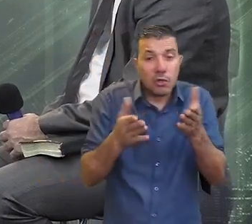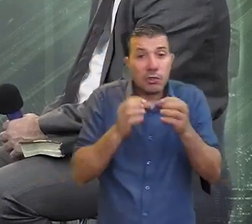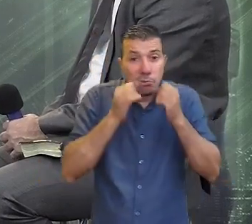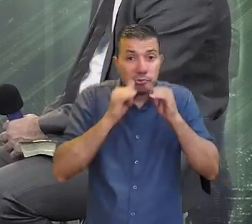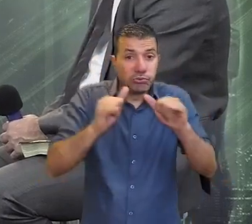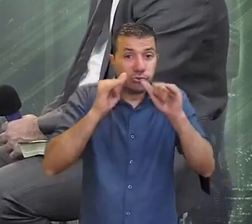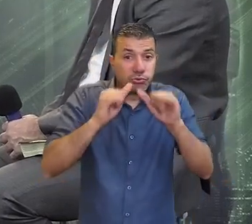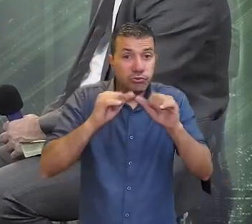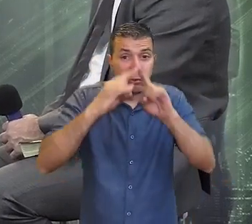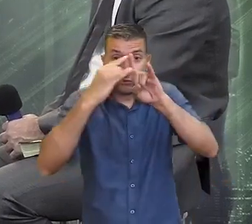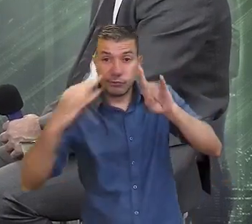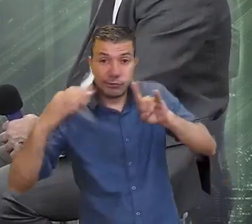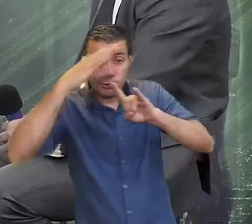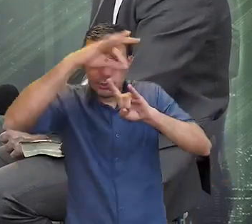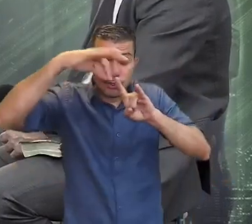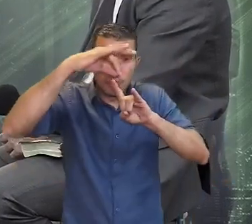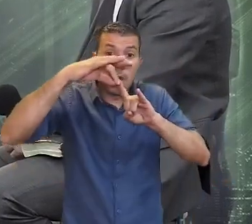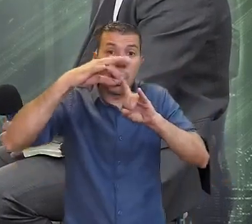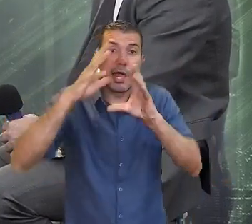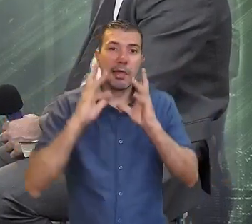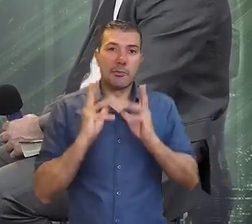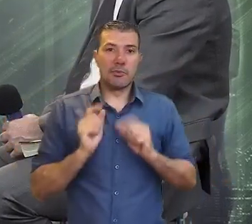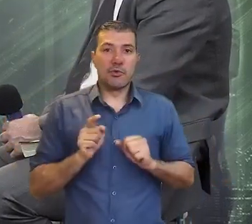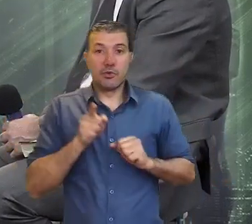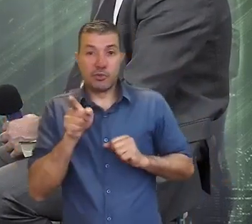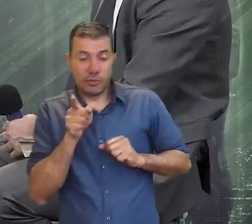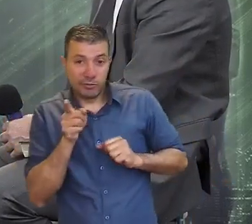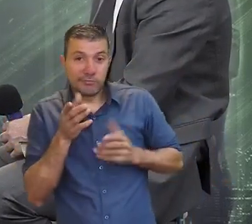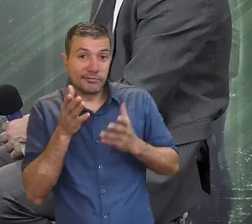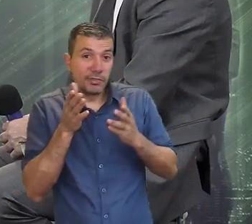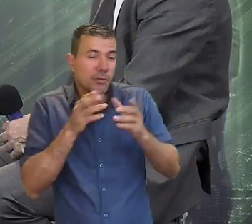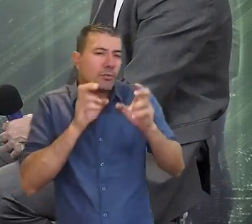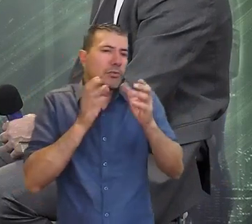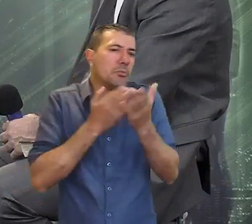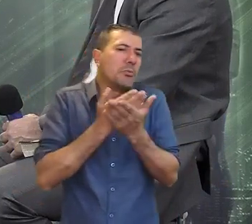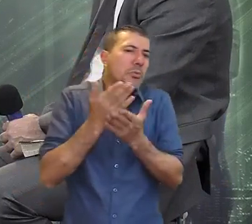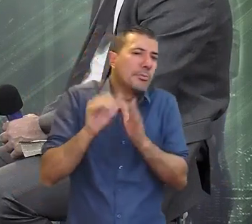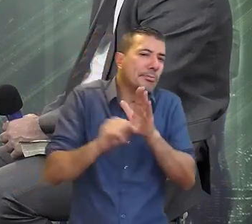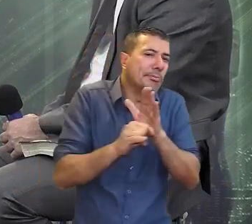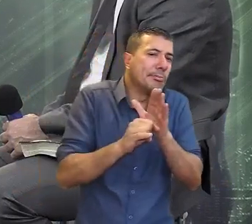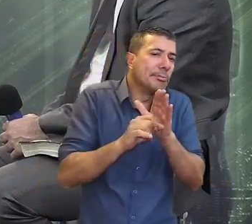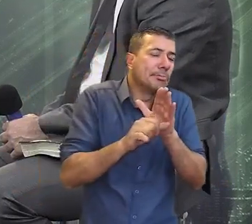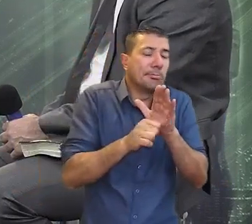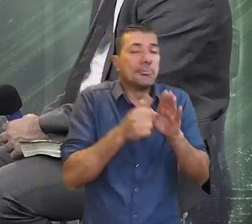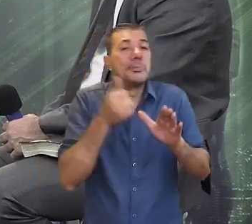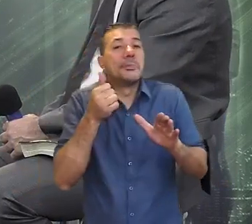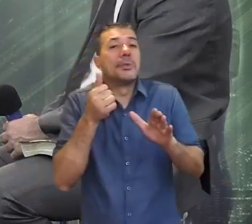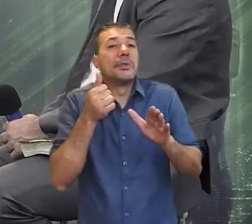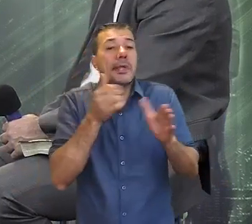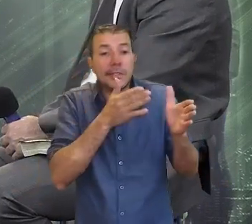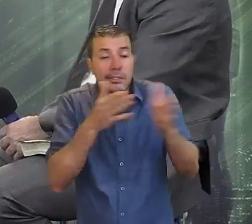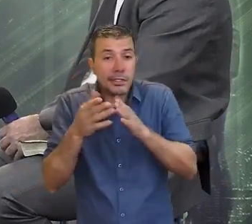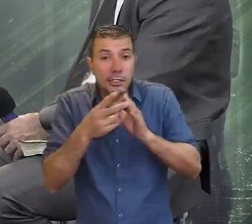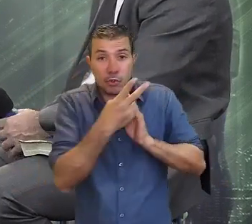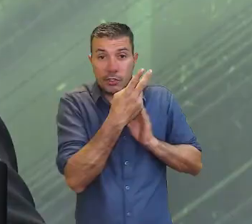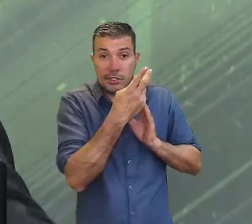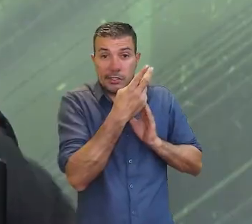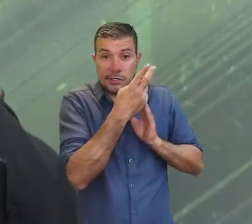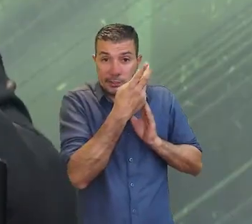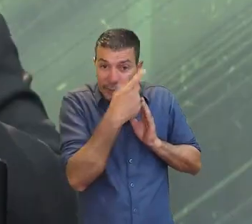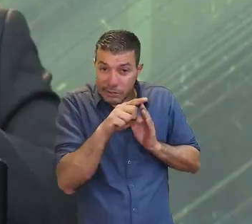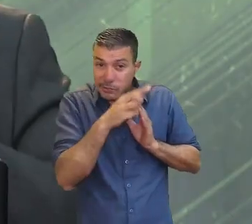o santuário seria purificado. Hoje, como eu mencionei, nós vamos trabalhar a primeira parte das 2.300 tardes e